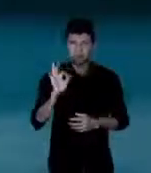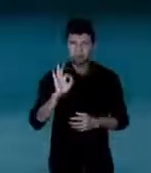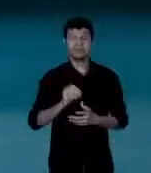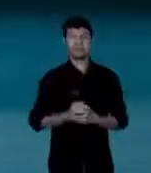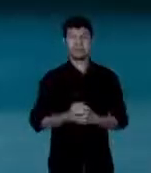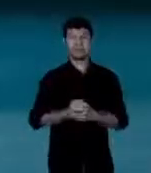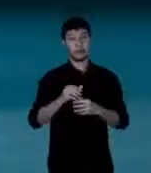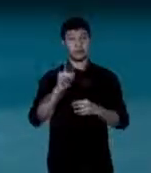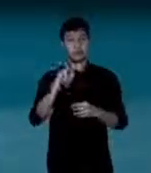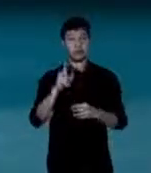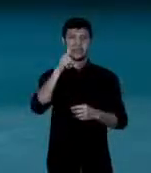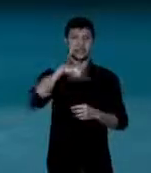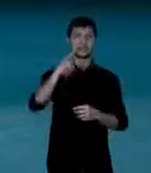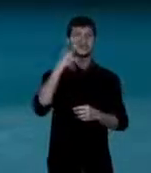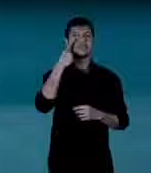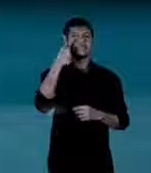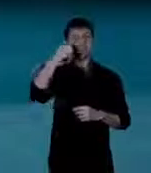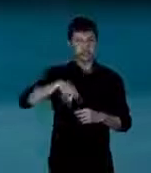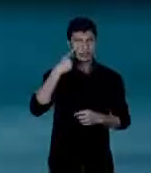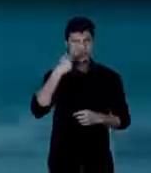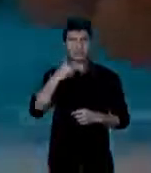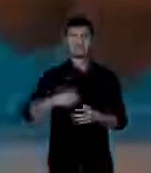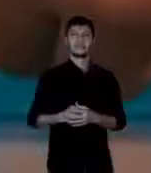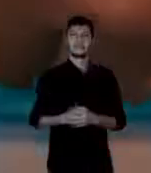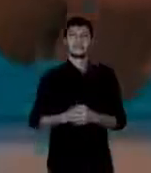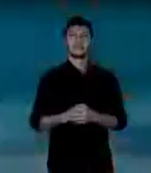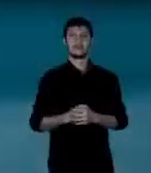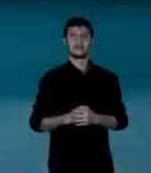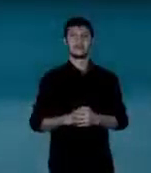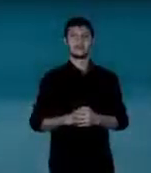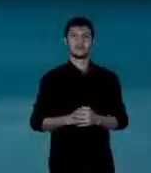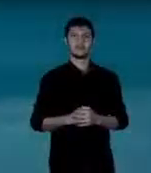Lembrou? Não? A gente dá mais alguns segundos.